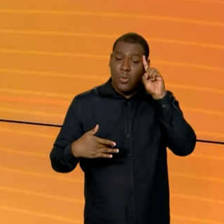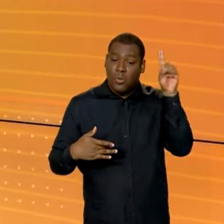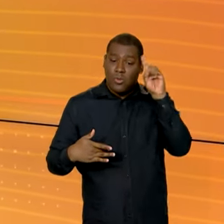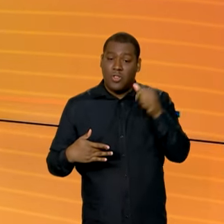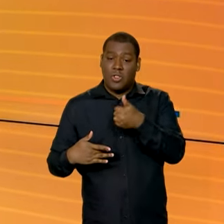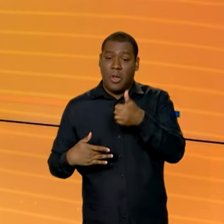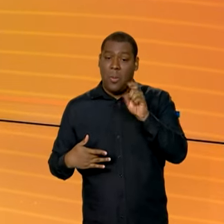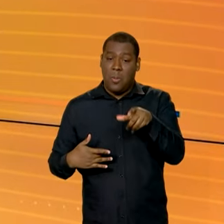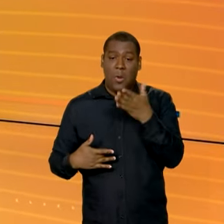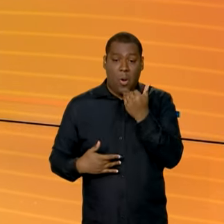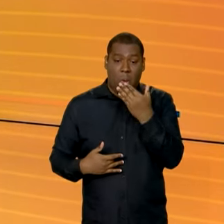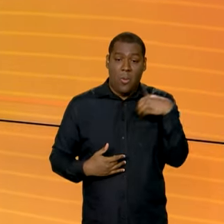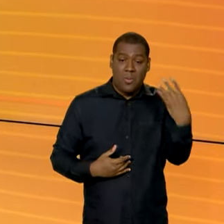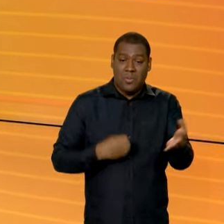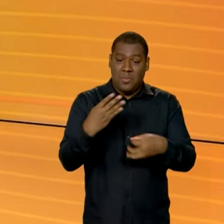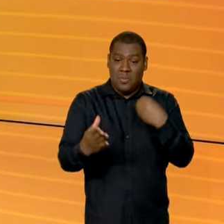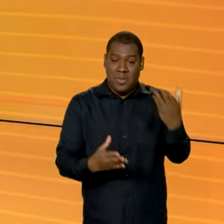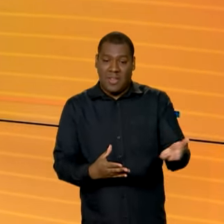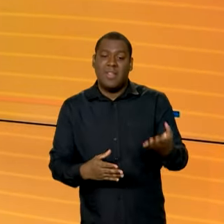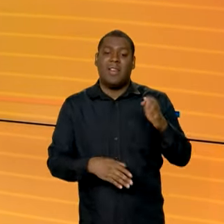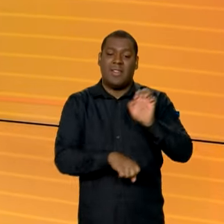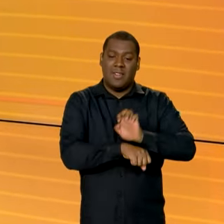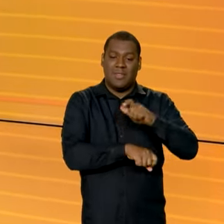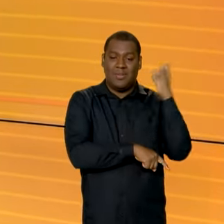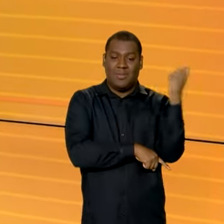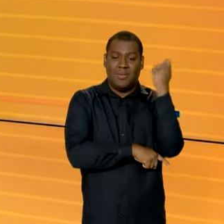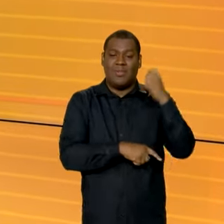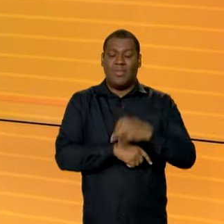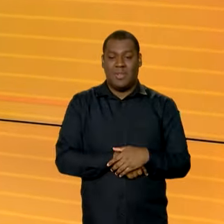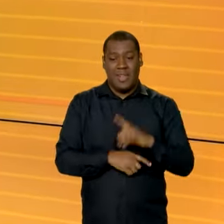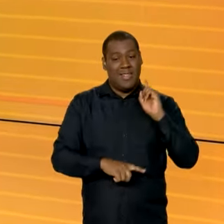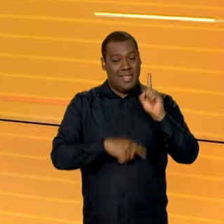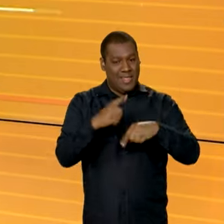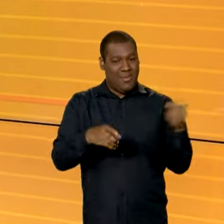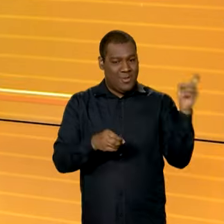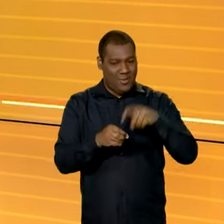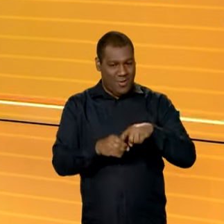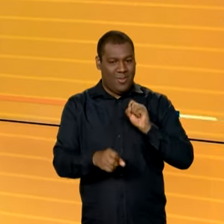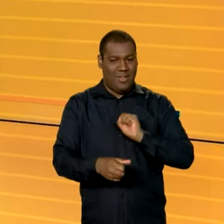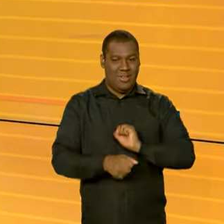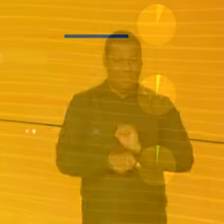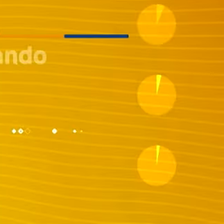dia aos desabrigados e desalojados no estado. A gente volta já já.